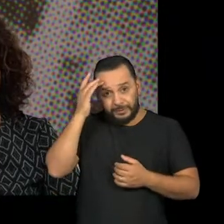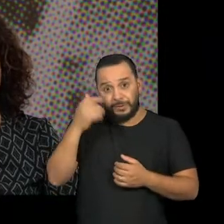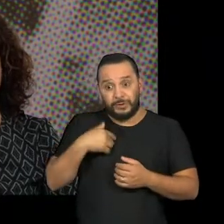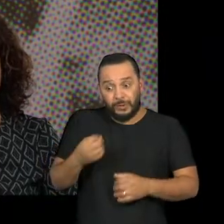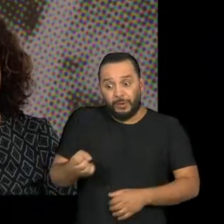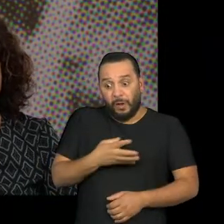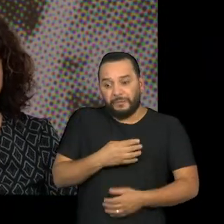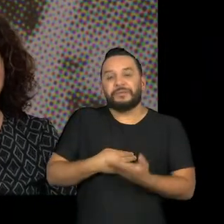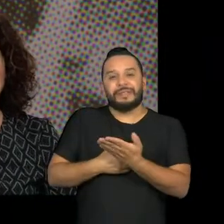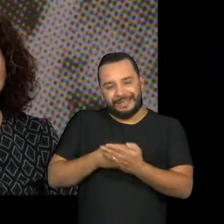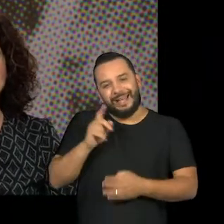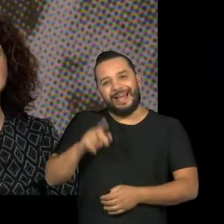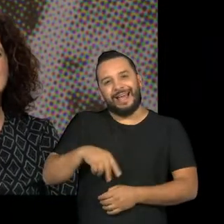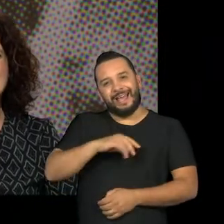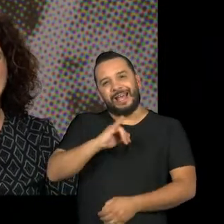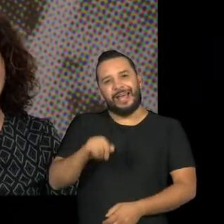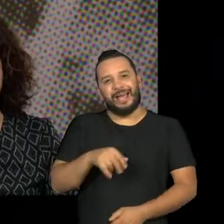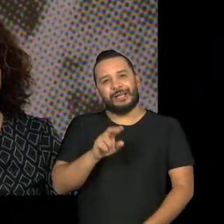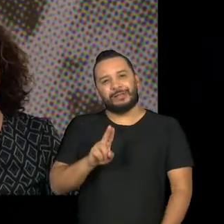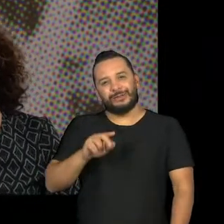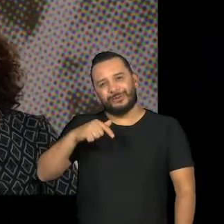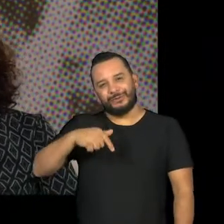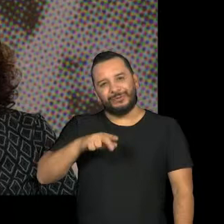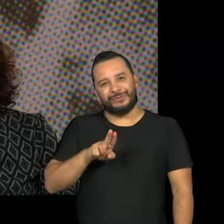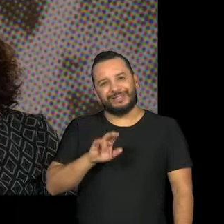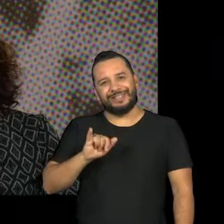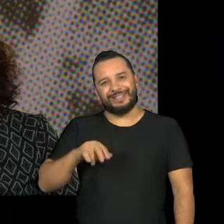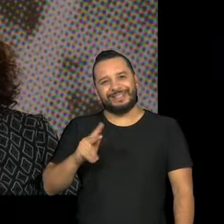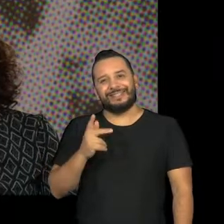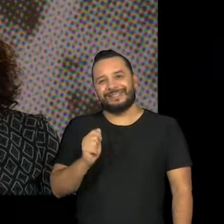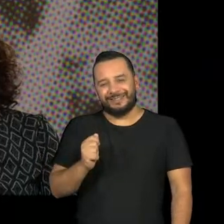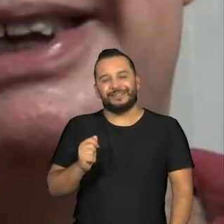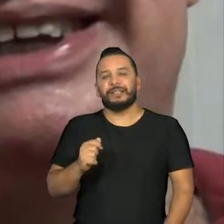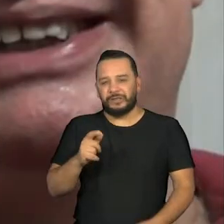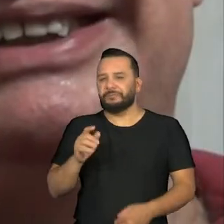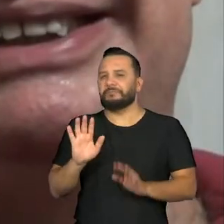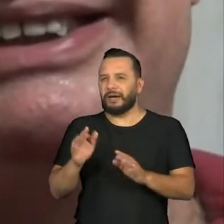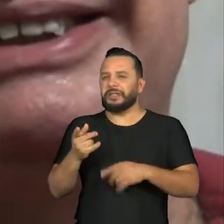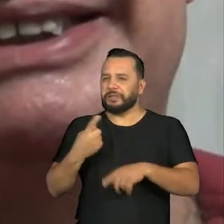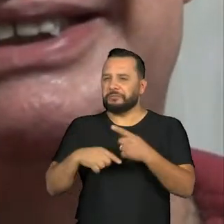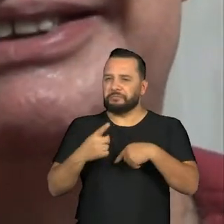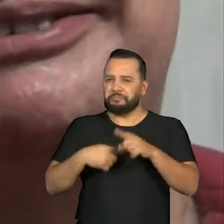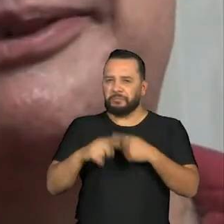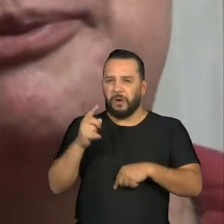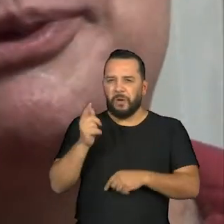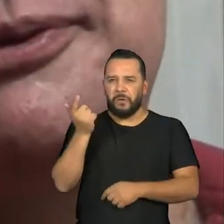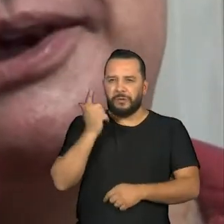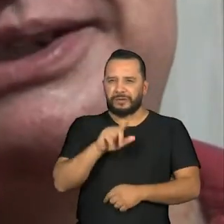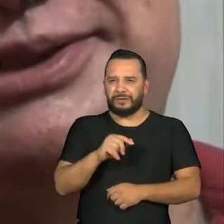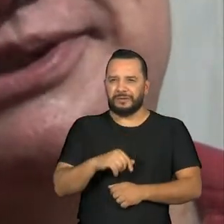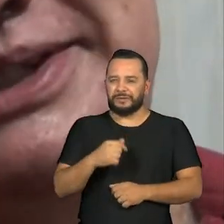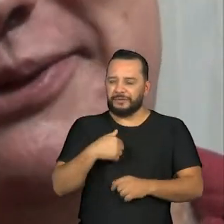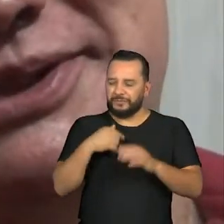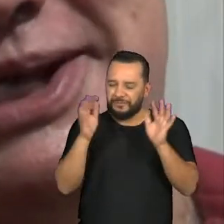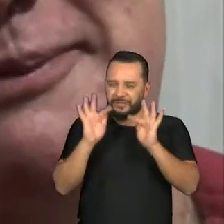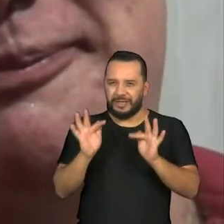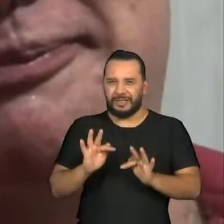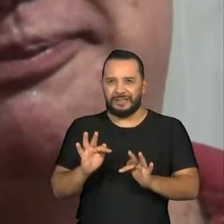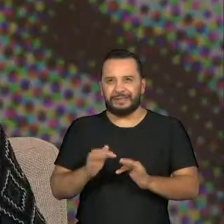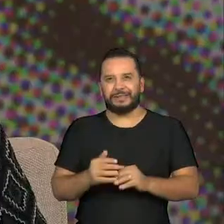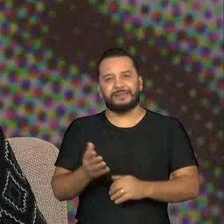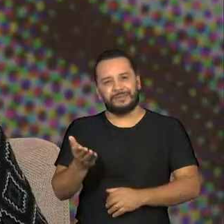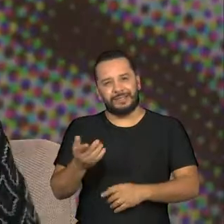e você foi uma dessas Juquinhas, mas foi uma Juquinha promissora, e ficamos muito felizes de você estar onde